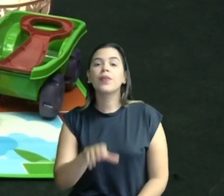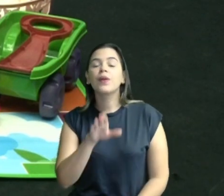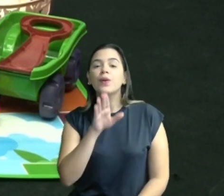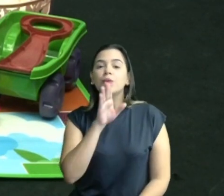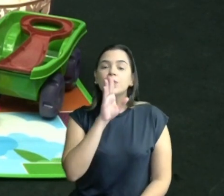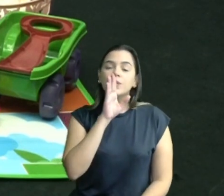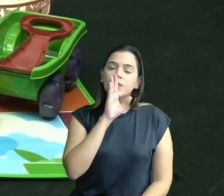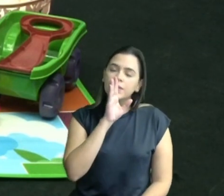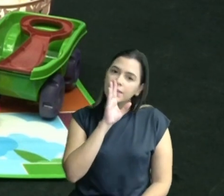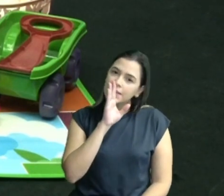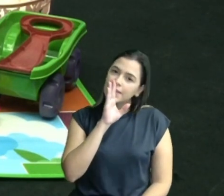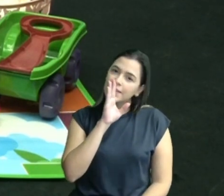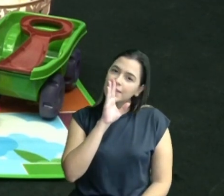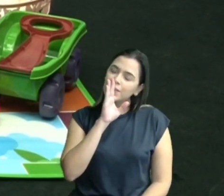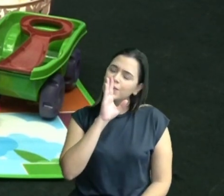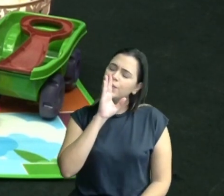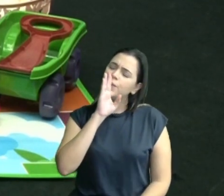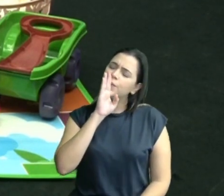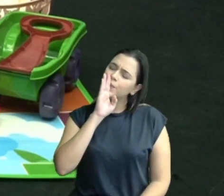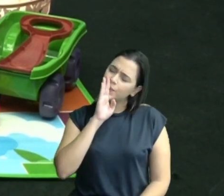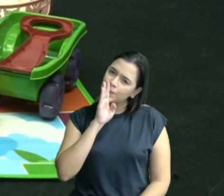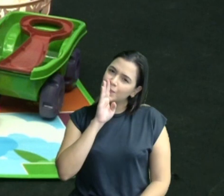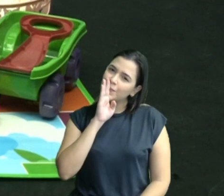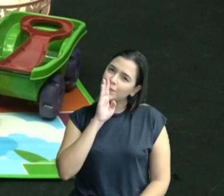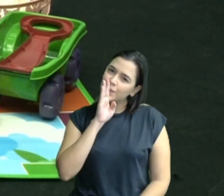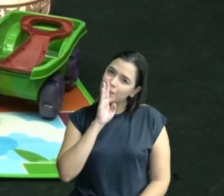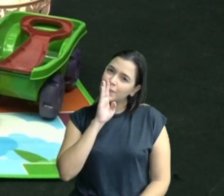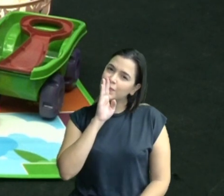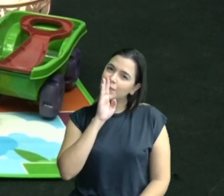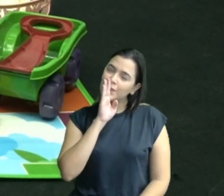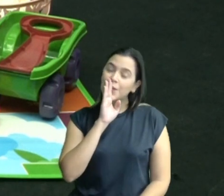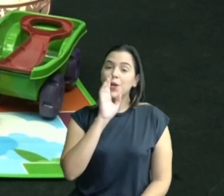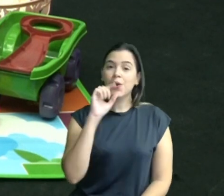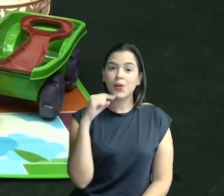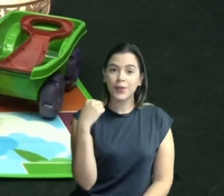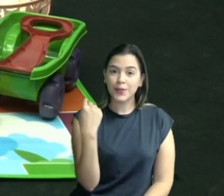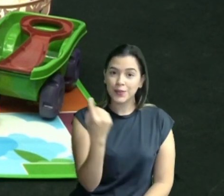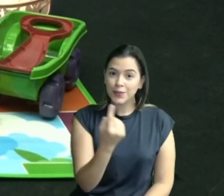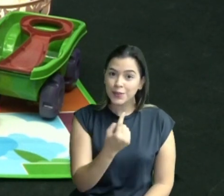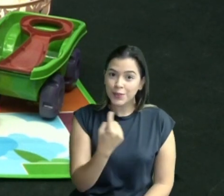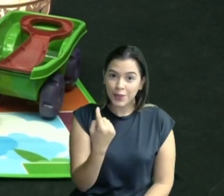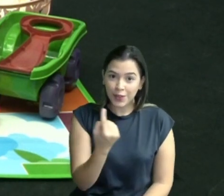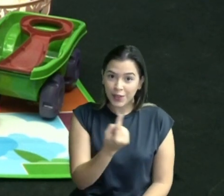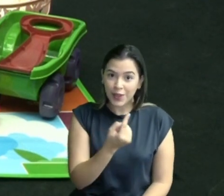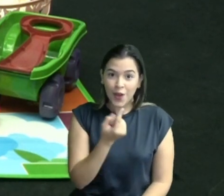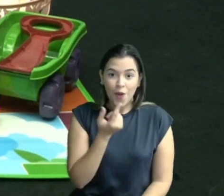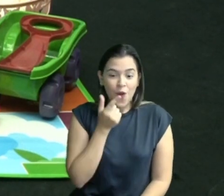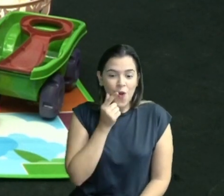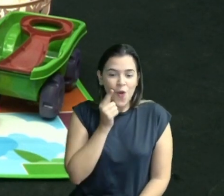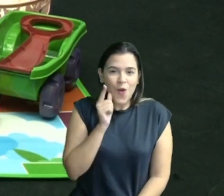silêncio o silêncio vamos todos